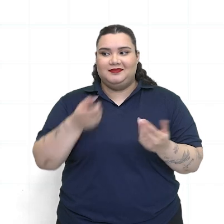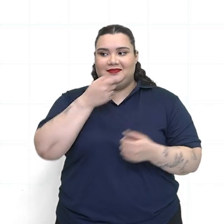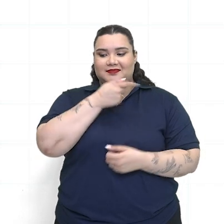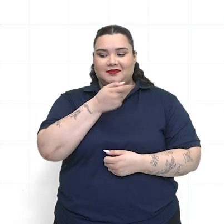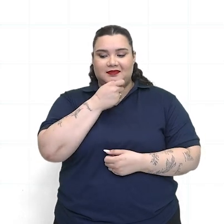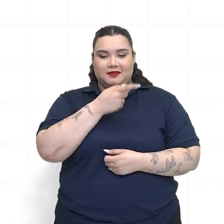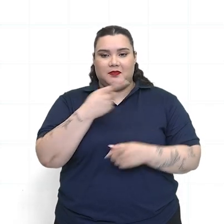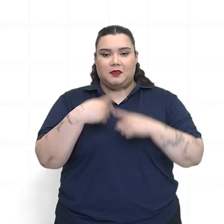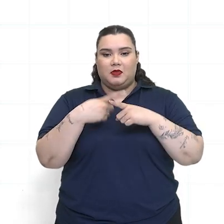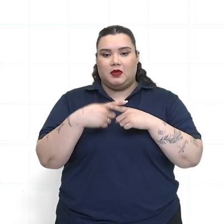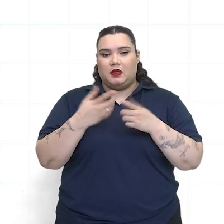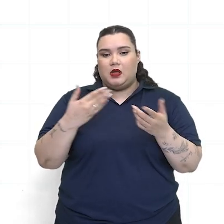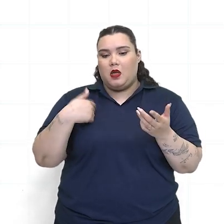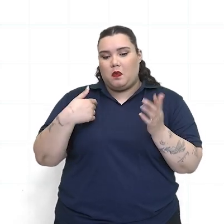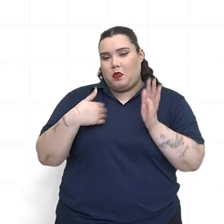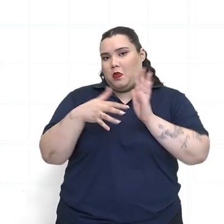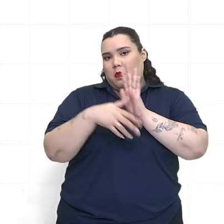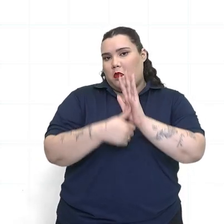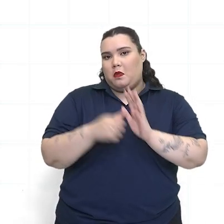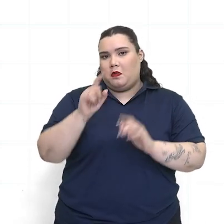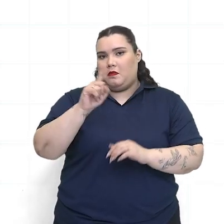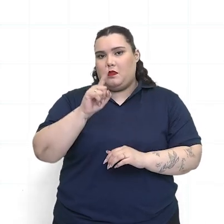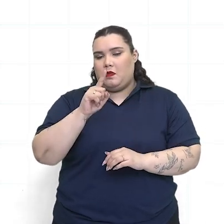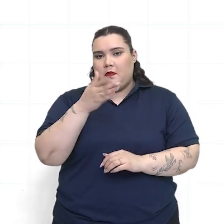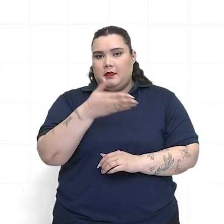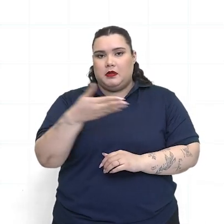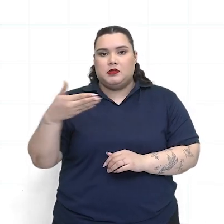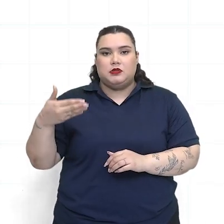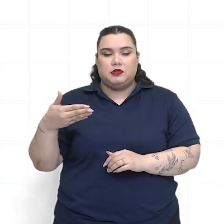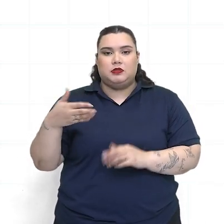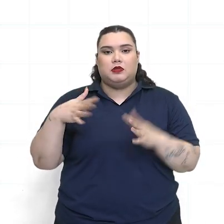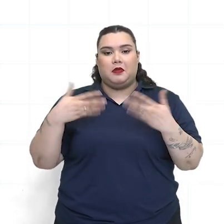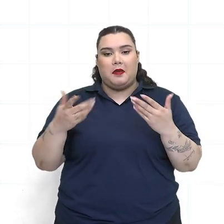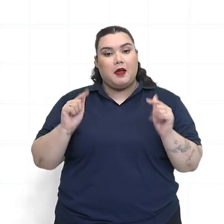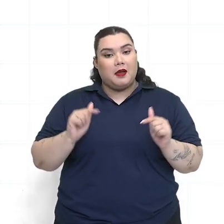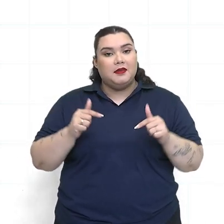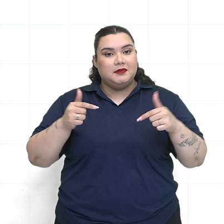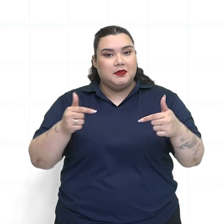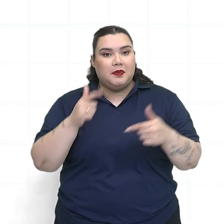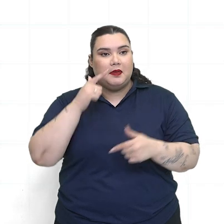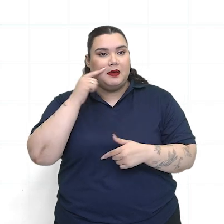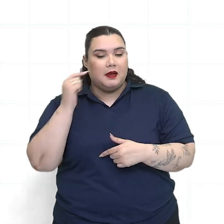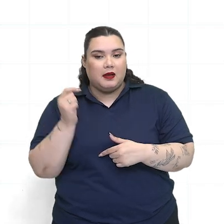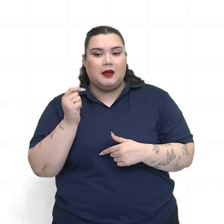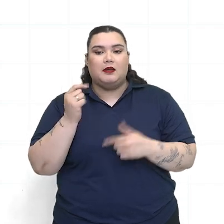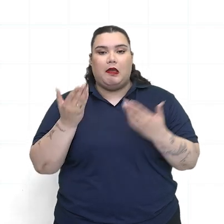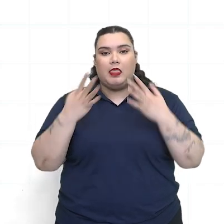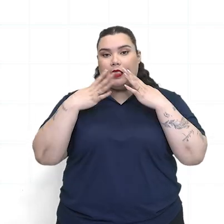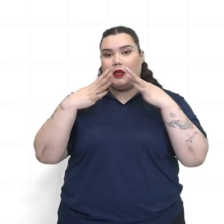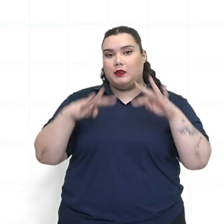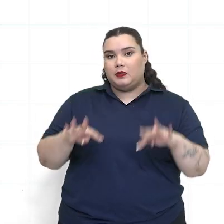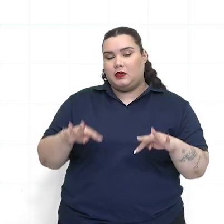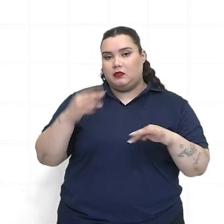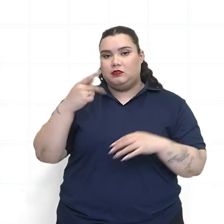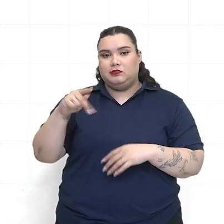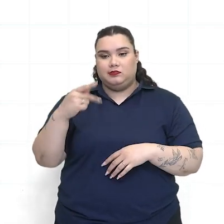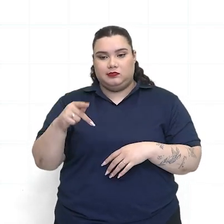ele diz, eu não roubei o peixe. Então, é uma ação que geralmente os gatos fazem, né? É até natural